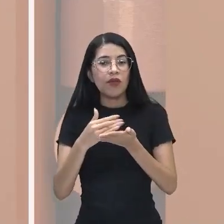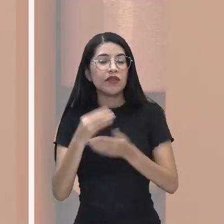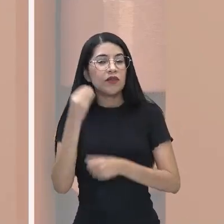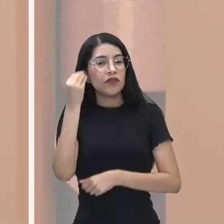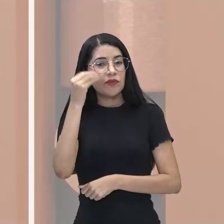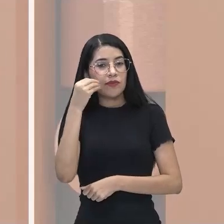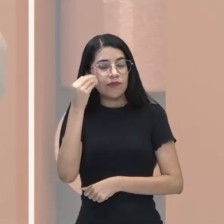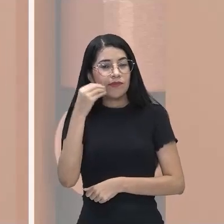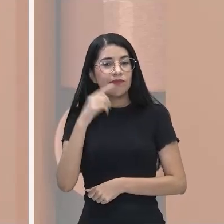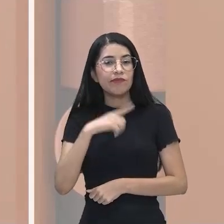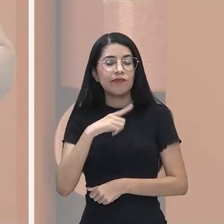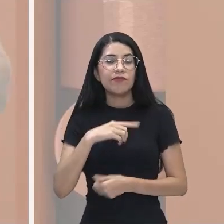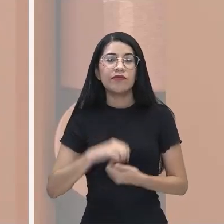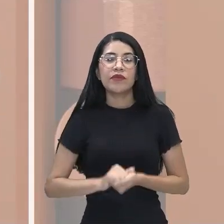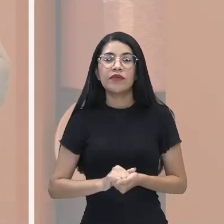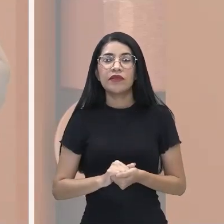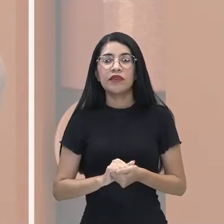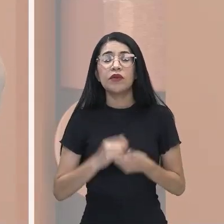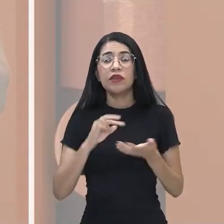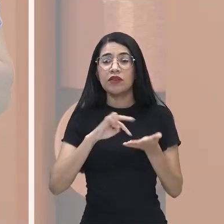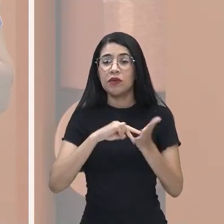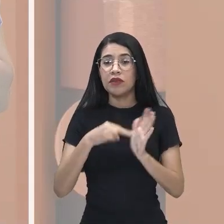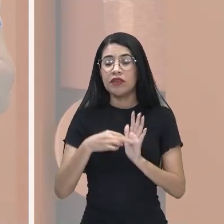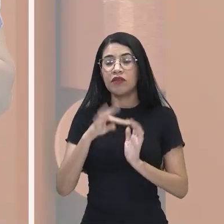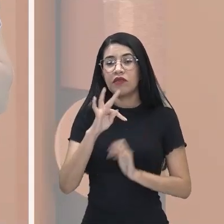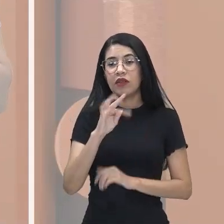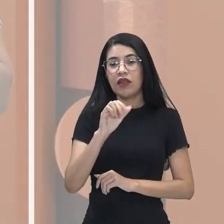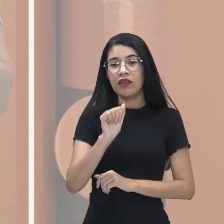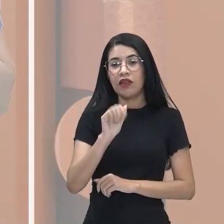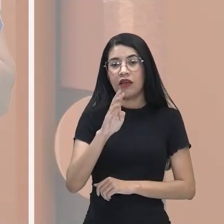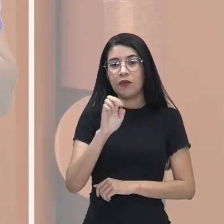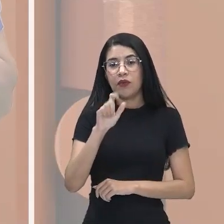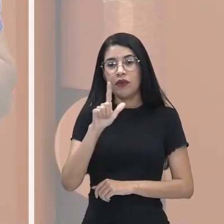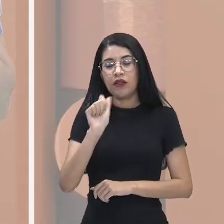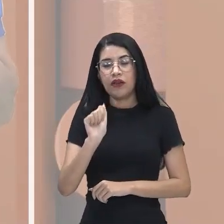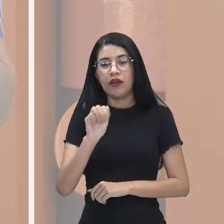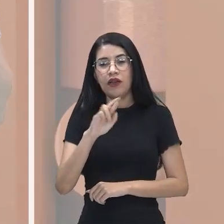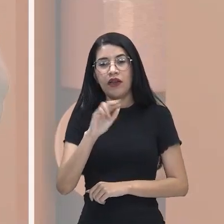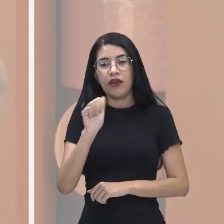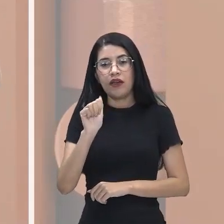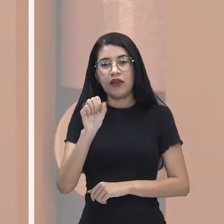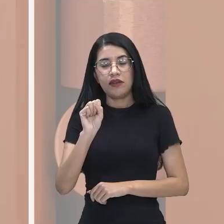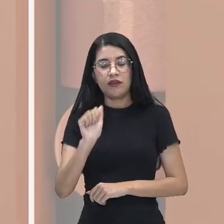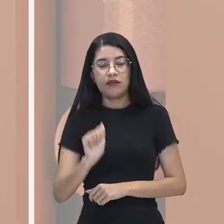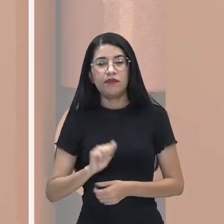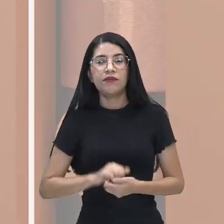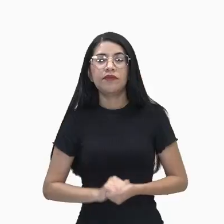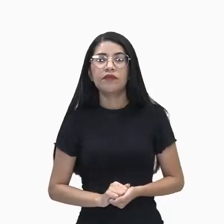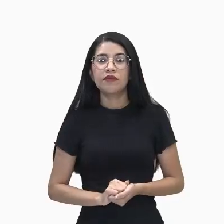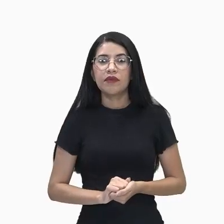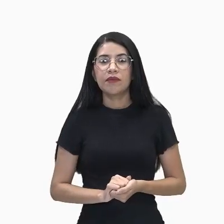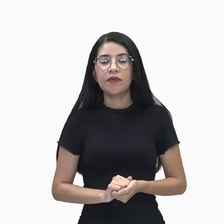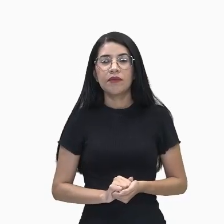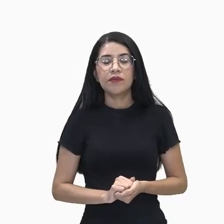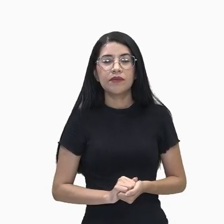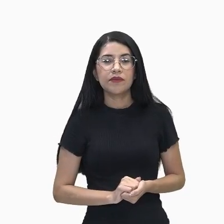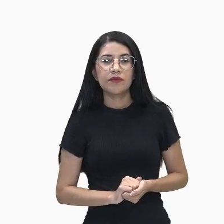essa experiência. Essa é a ideia da tábula rasa de Locke. Tá bom? Vamos lá? Vamos entender um pouquinho mais? Venham comigo, olha